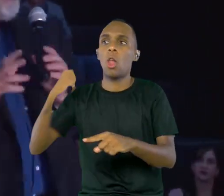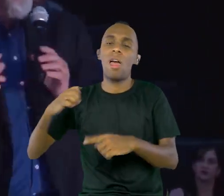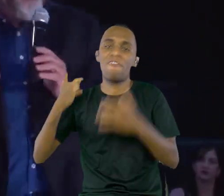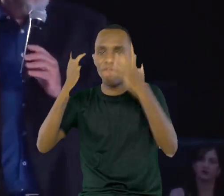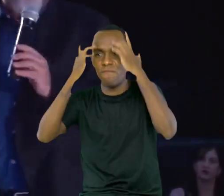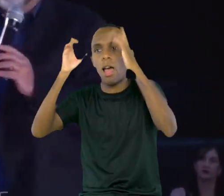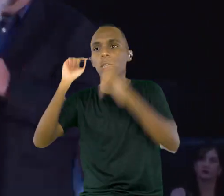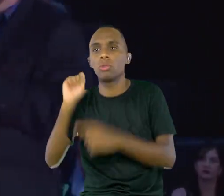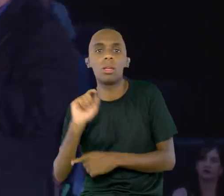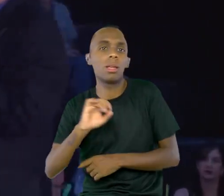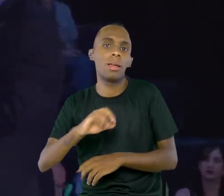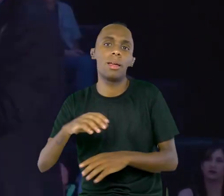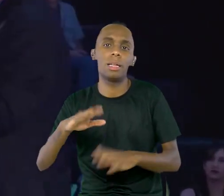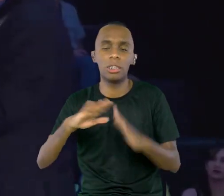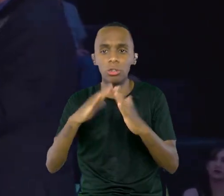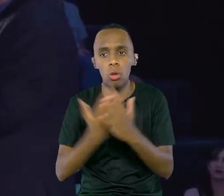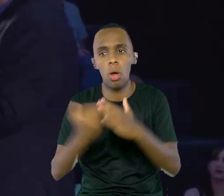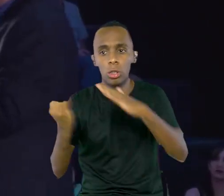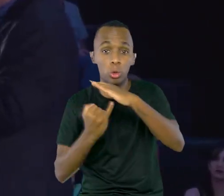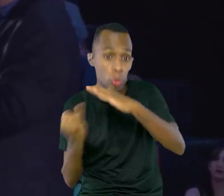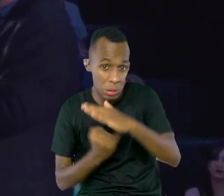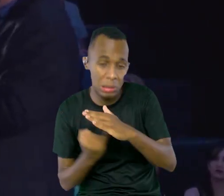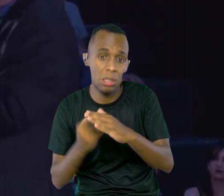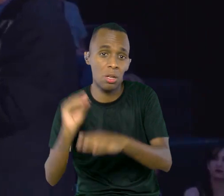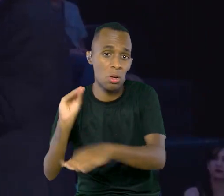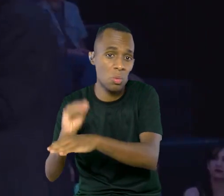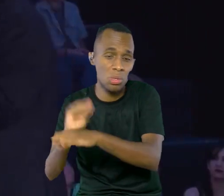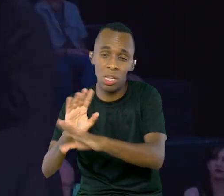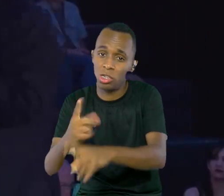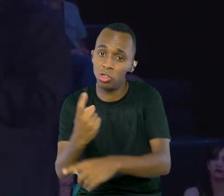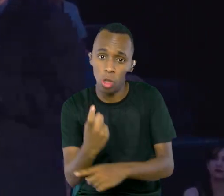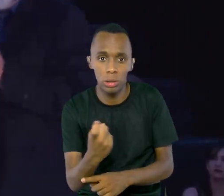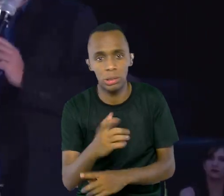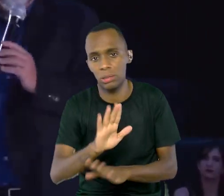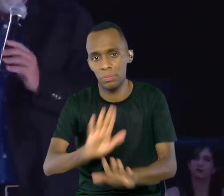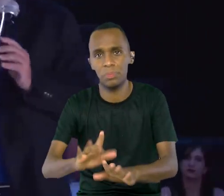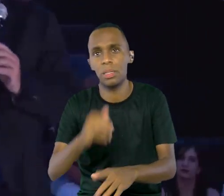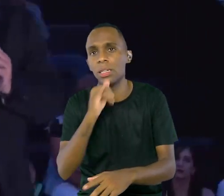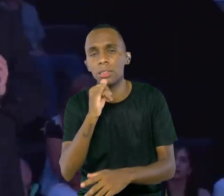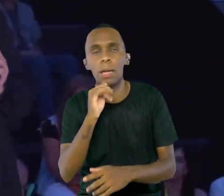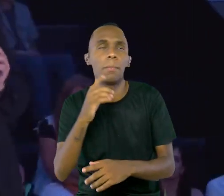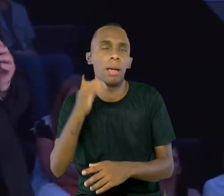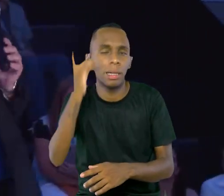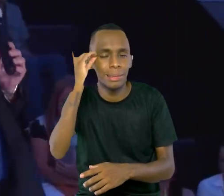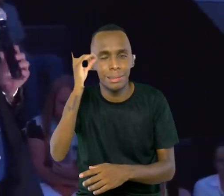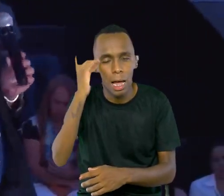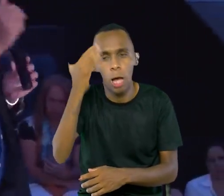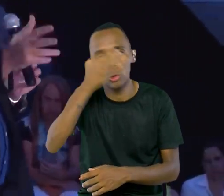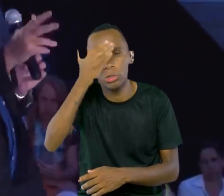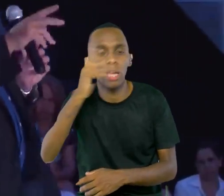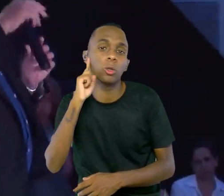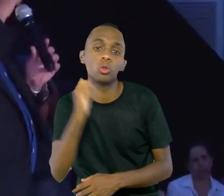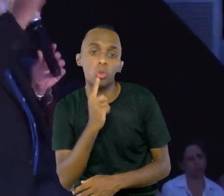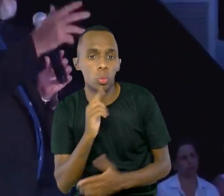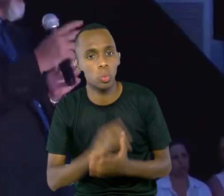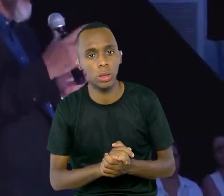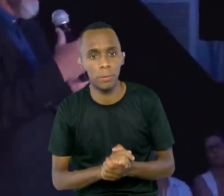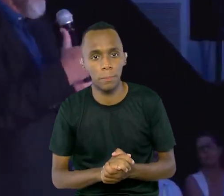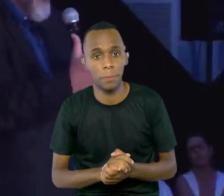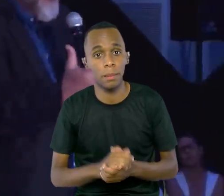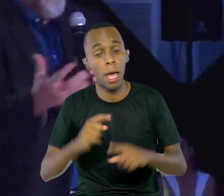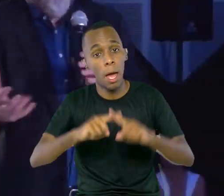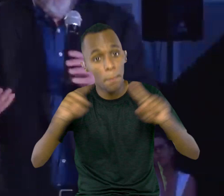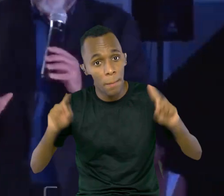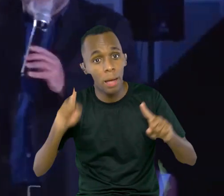Para nós era mais fácil se as instituições especializadas cuidassem sozinha. A criança com Down, né, cega,